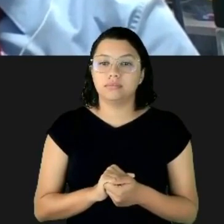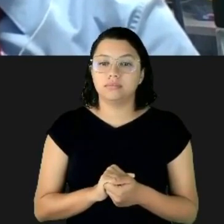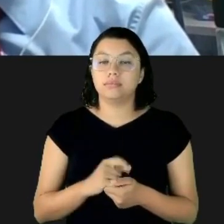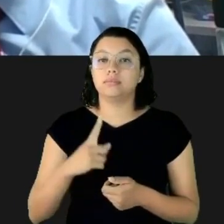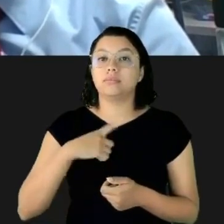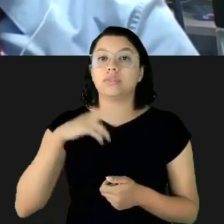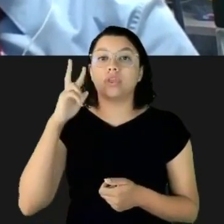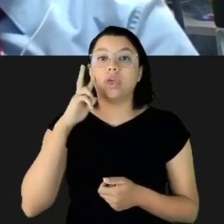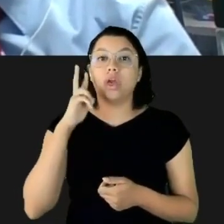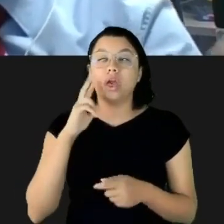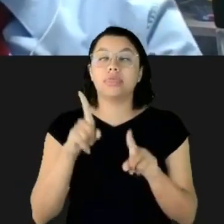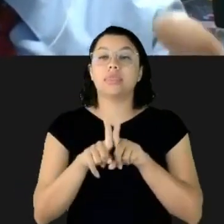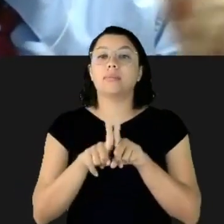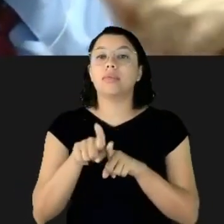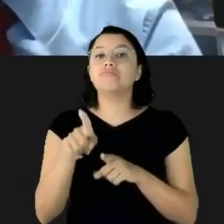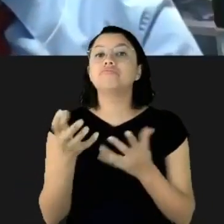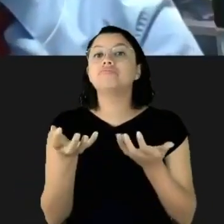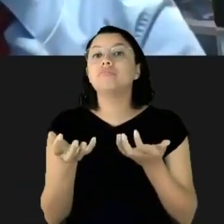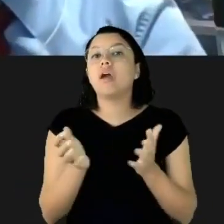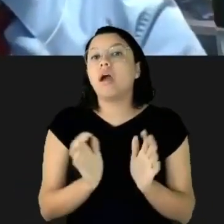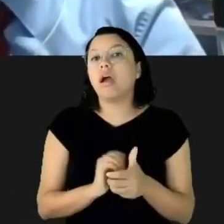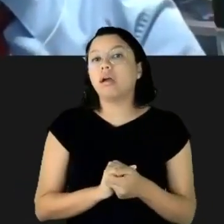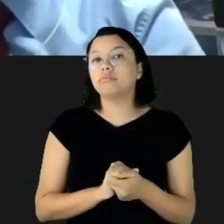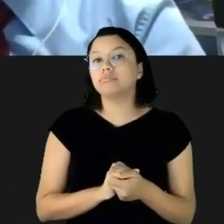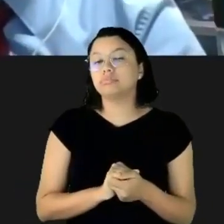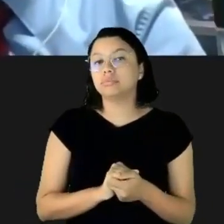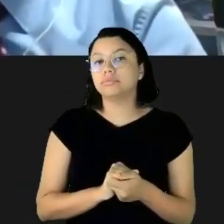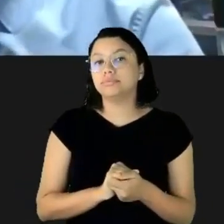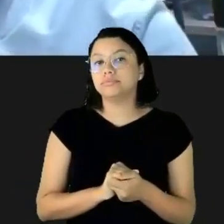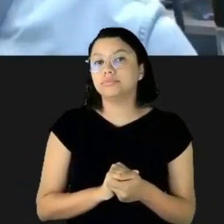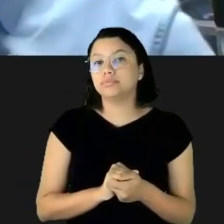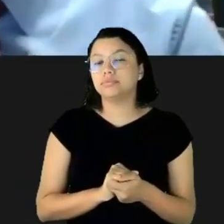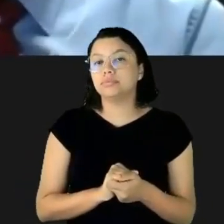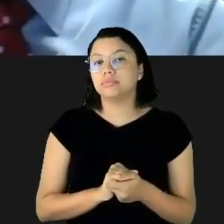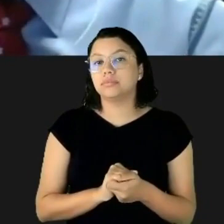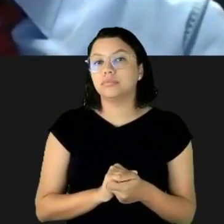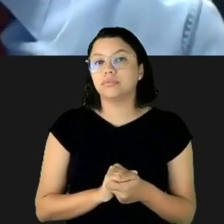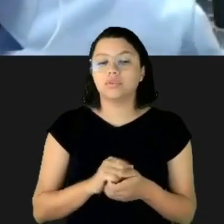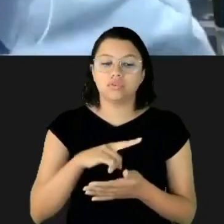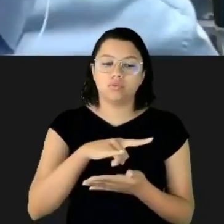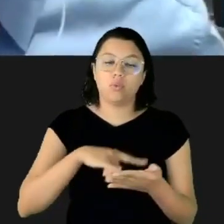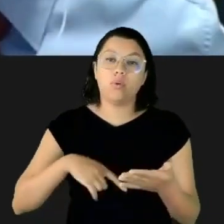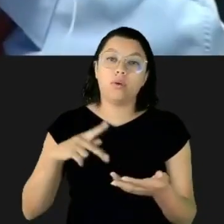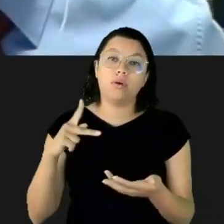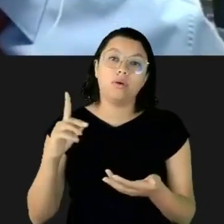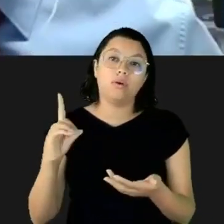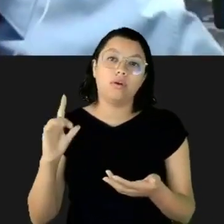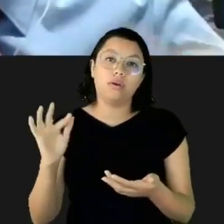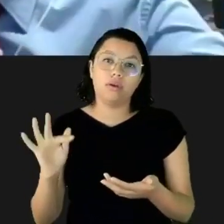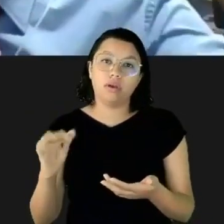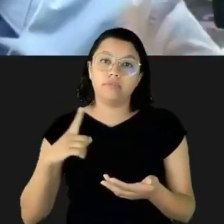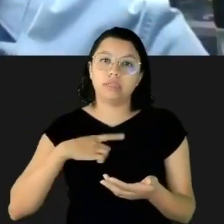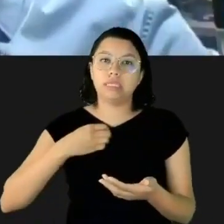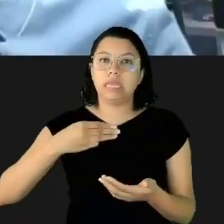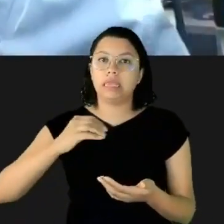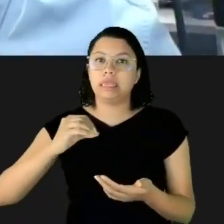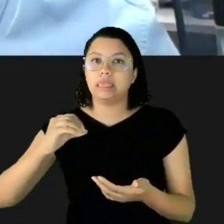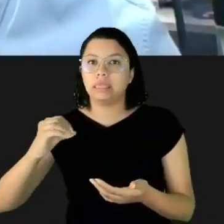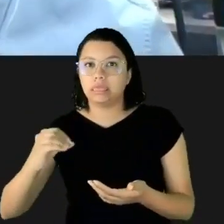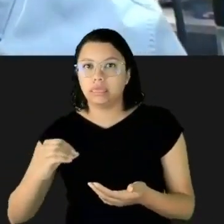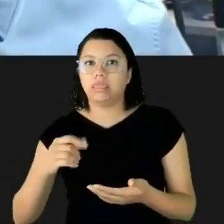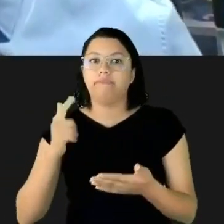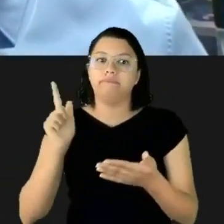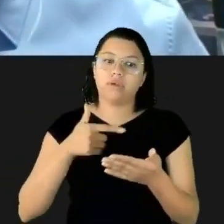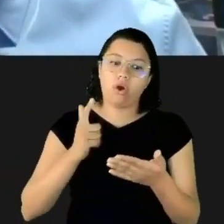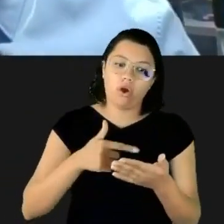vai ter um lembrete também você quer fazer uma é muito comum isso aqui em documento PDF em presentas folhas